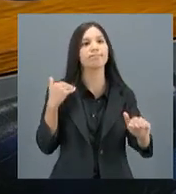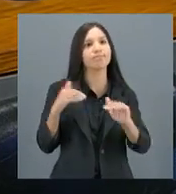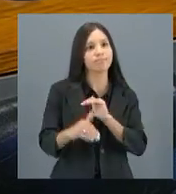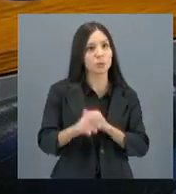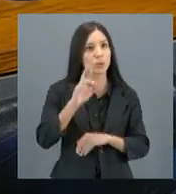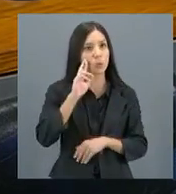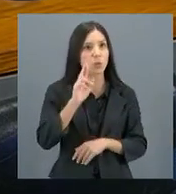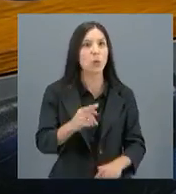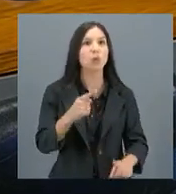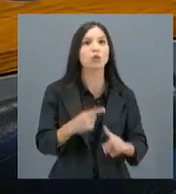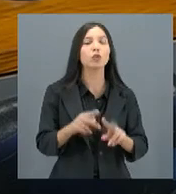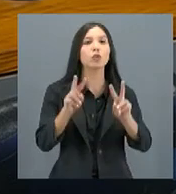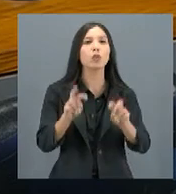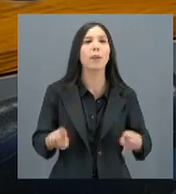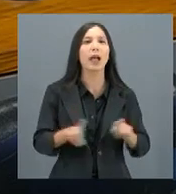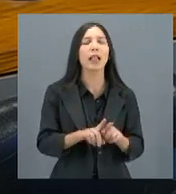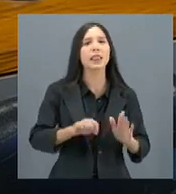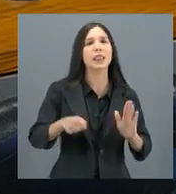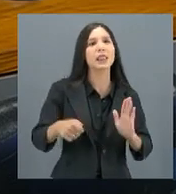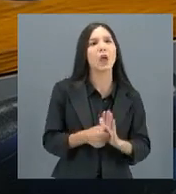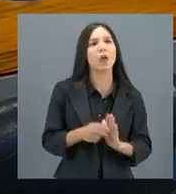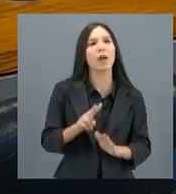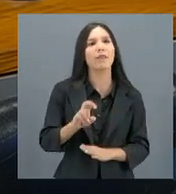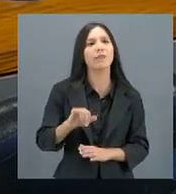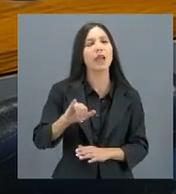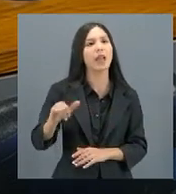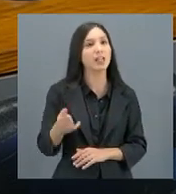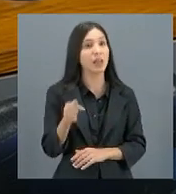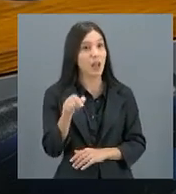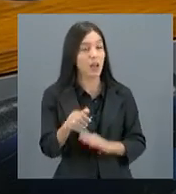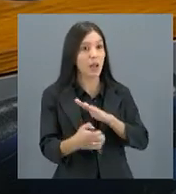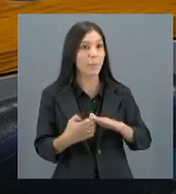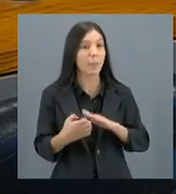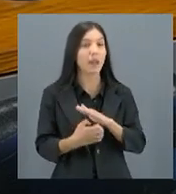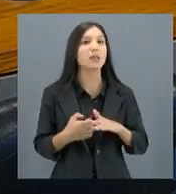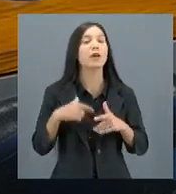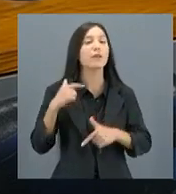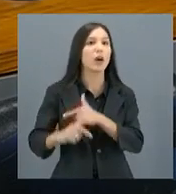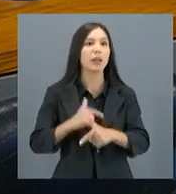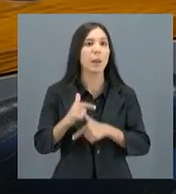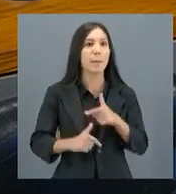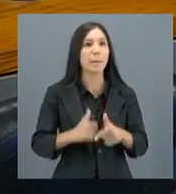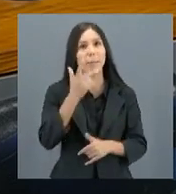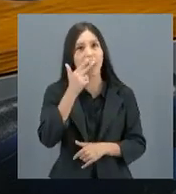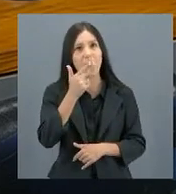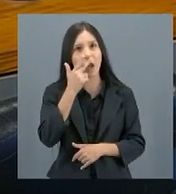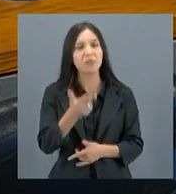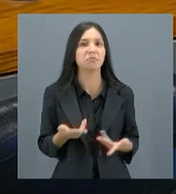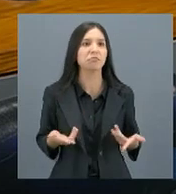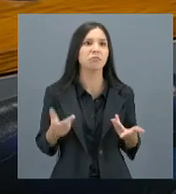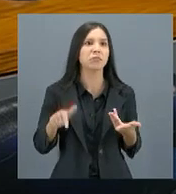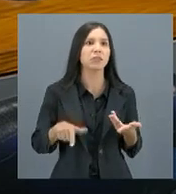senhor no aspecto da denúncia da Veja, né? A Veja fez um trabalho que me parece um trabalho